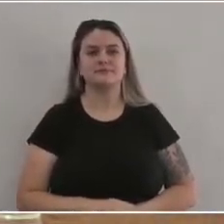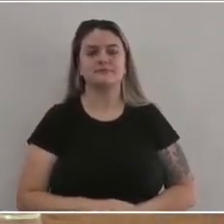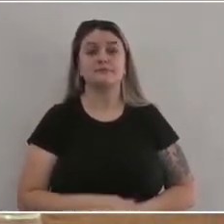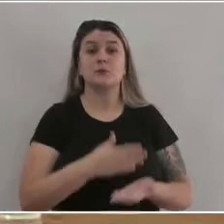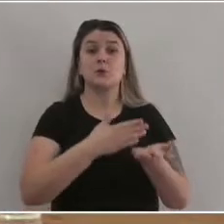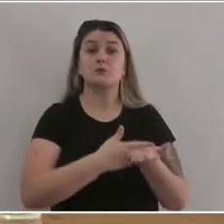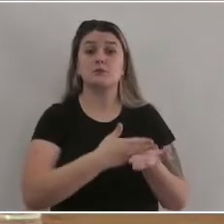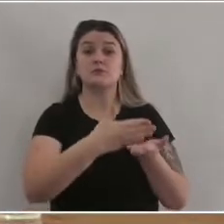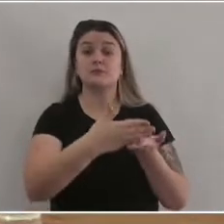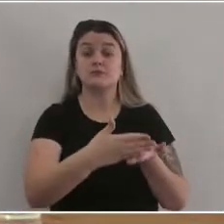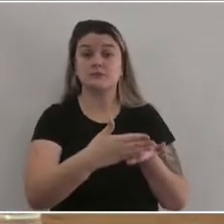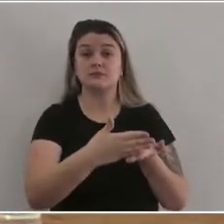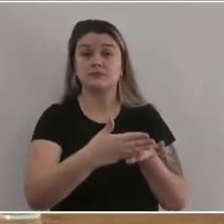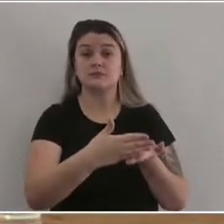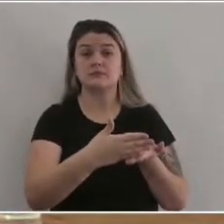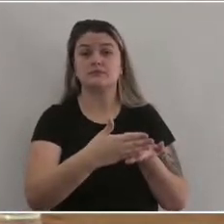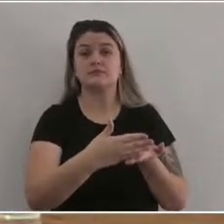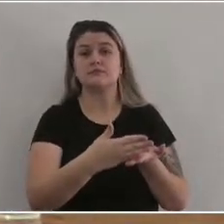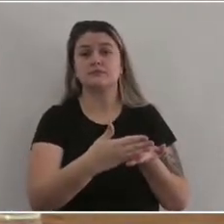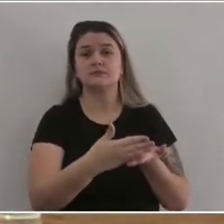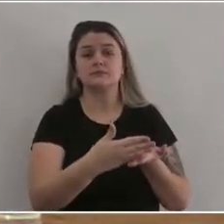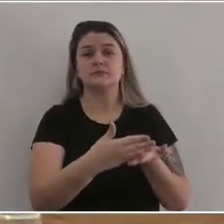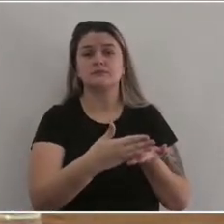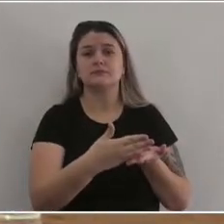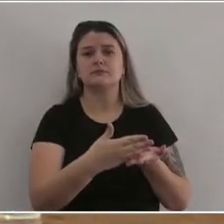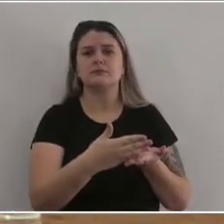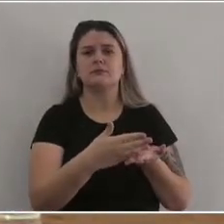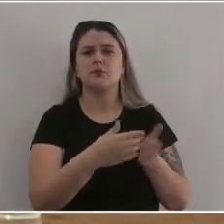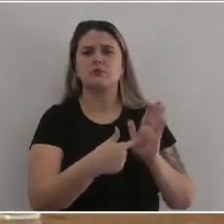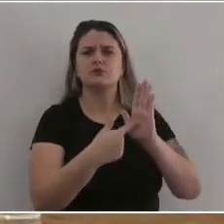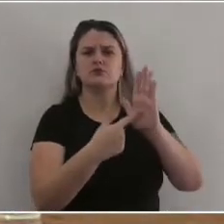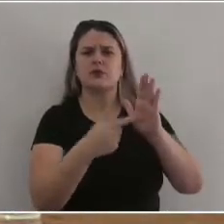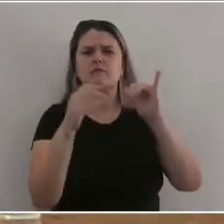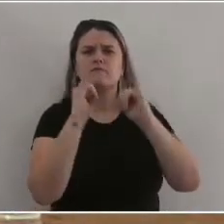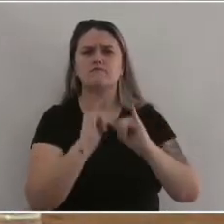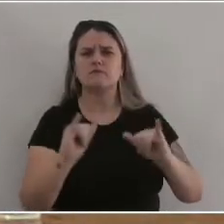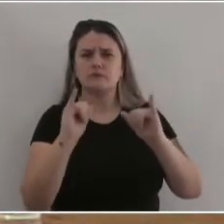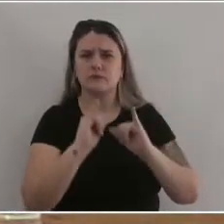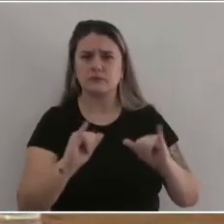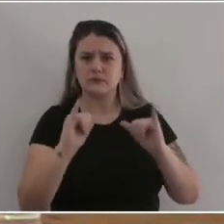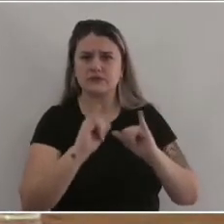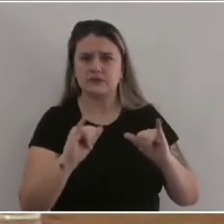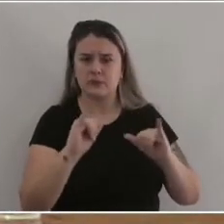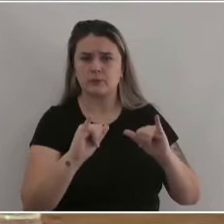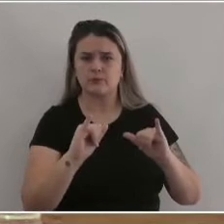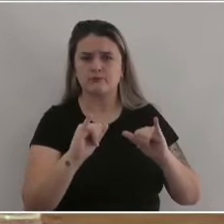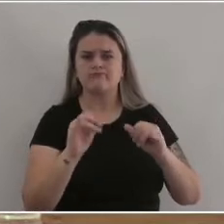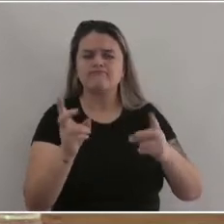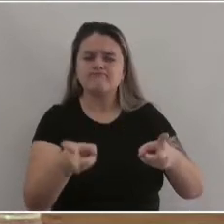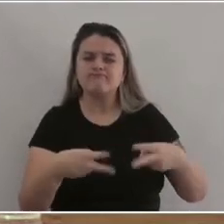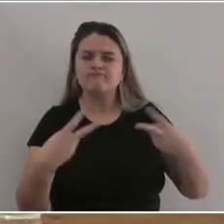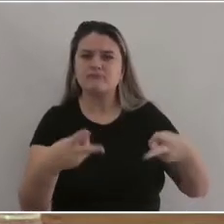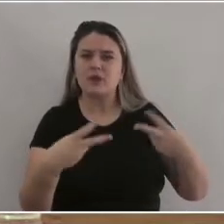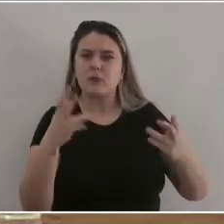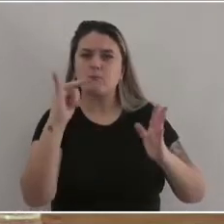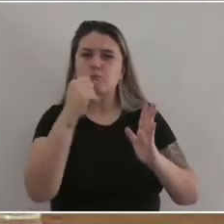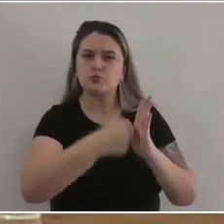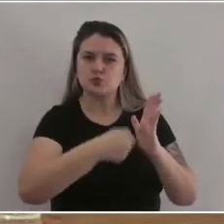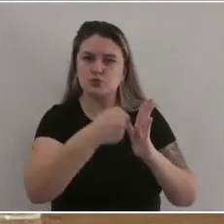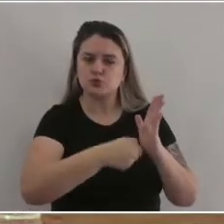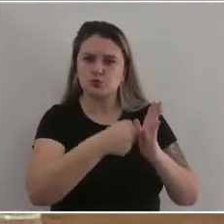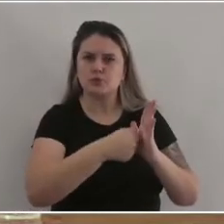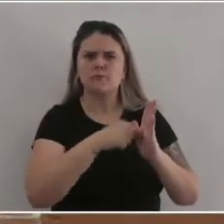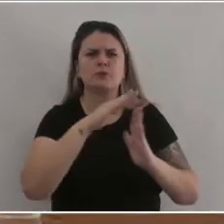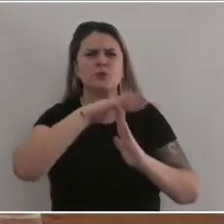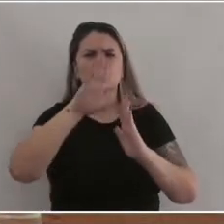Começamos, então, com as informações a respeito da receita tributária. Todos os